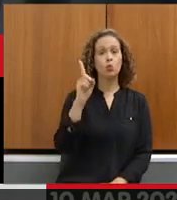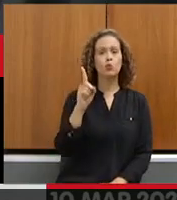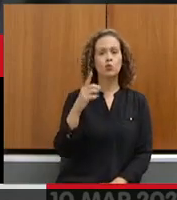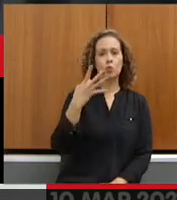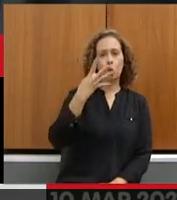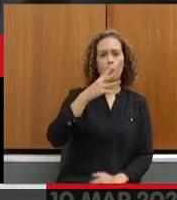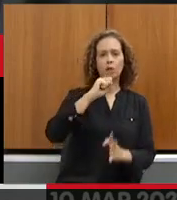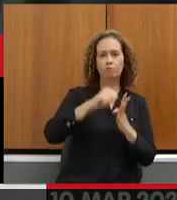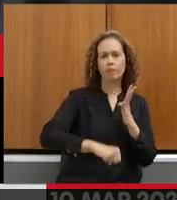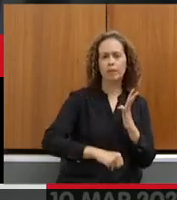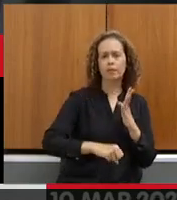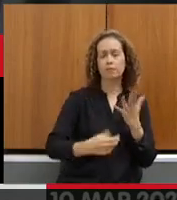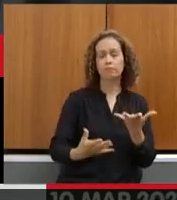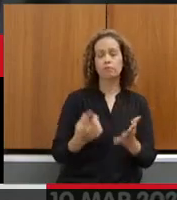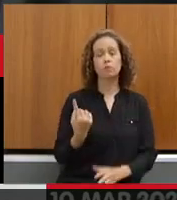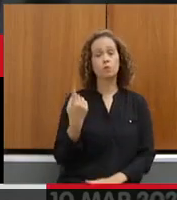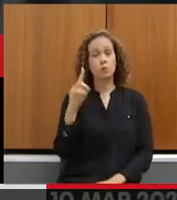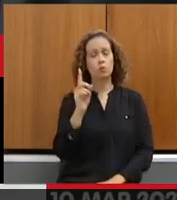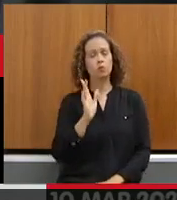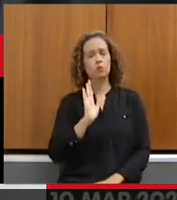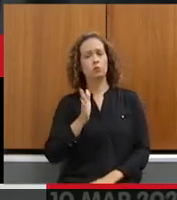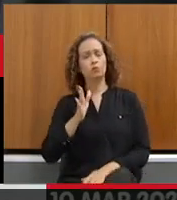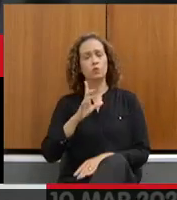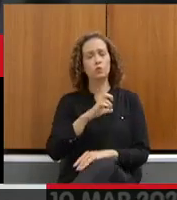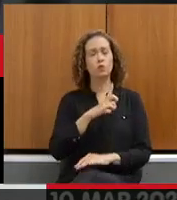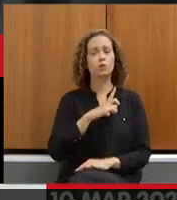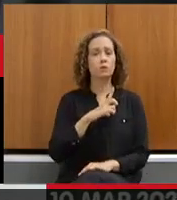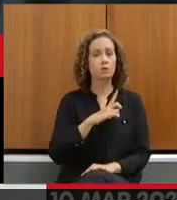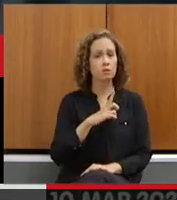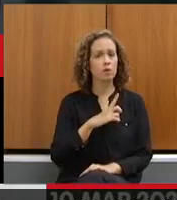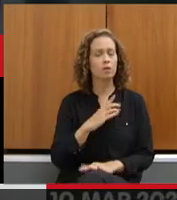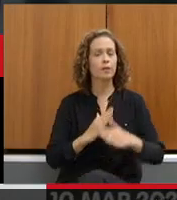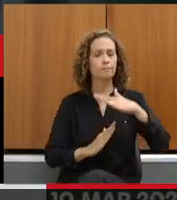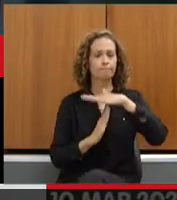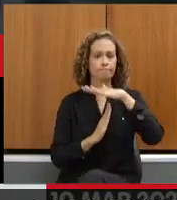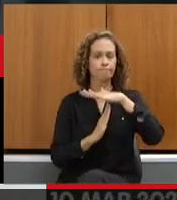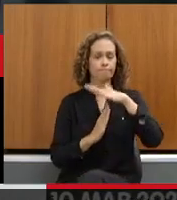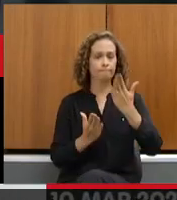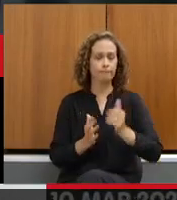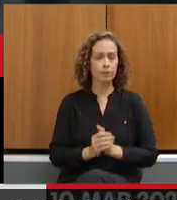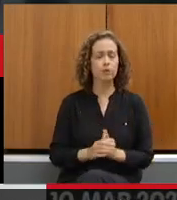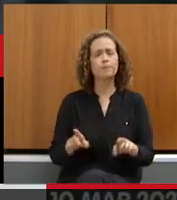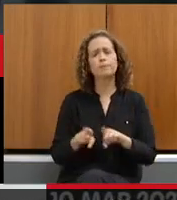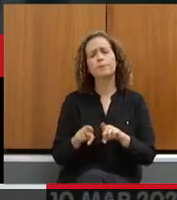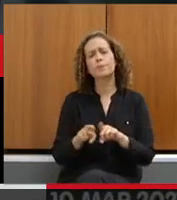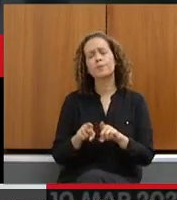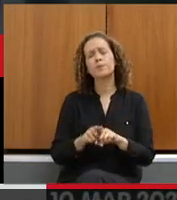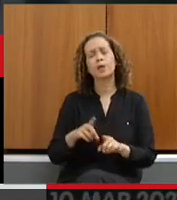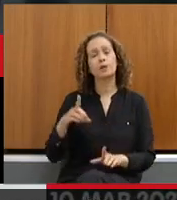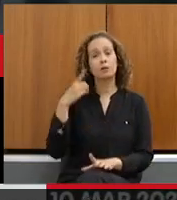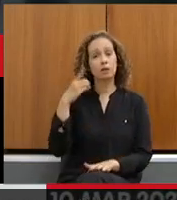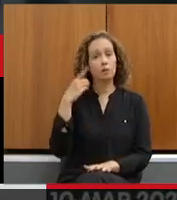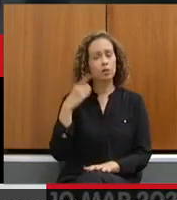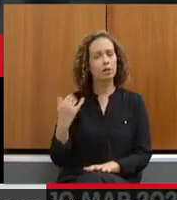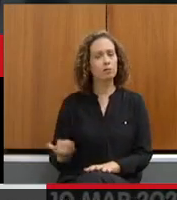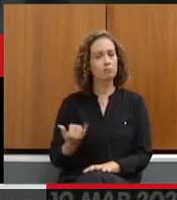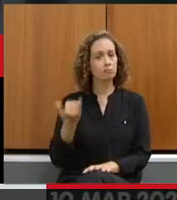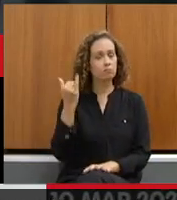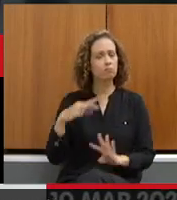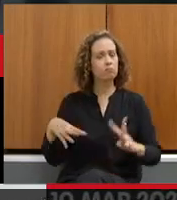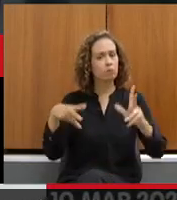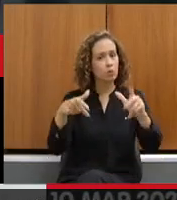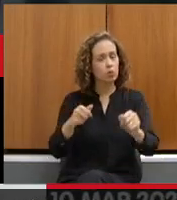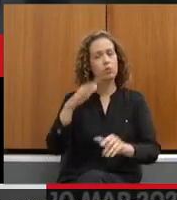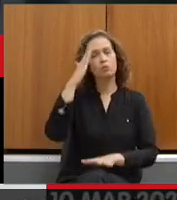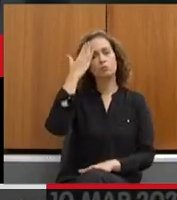Então só por isso a gente já tem uma limitação e eu acho também né Deputado assim é importante que